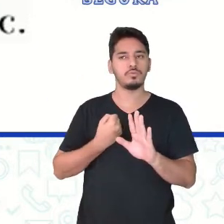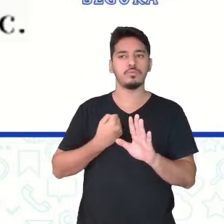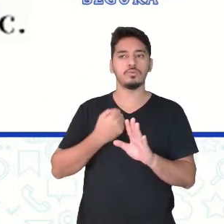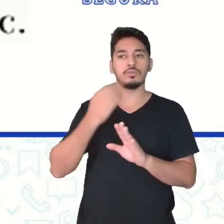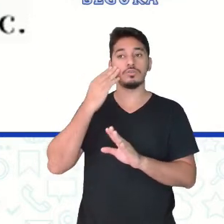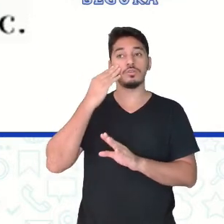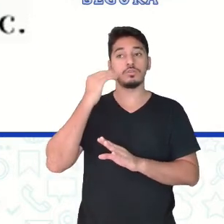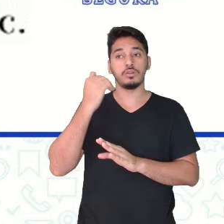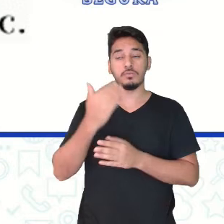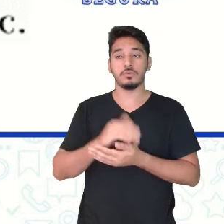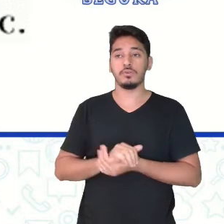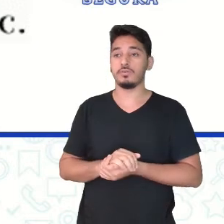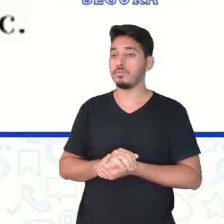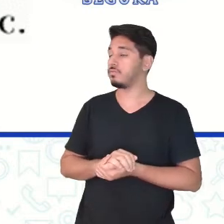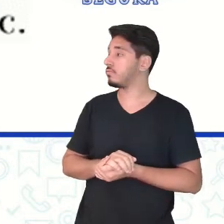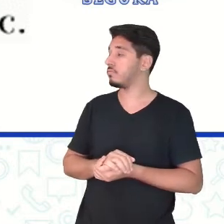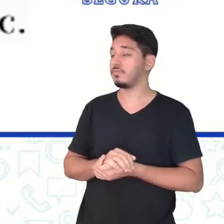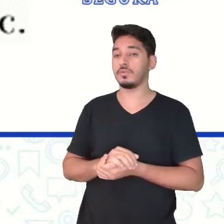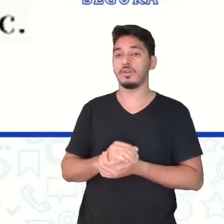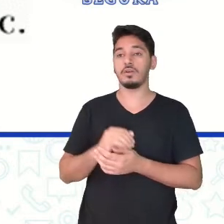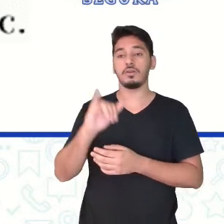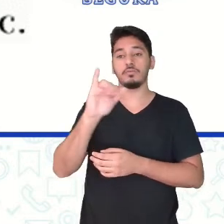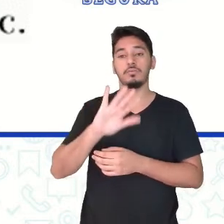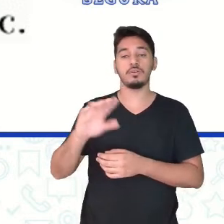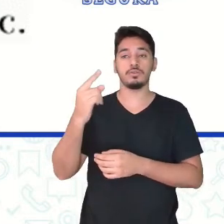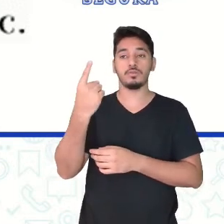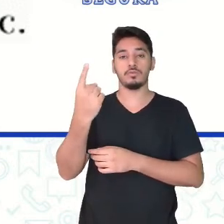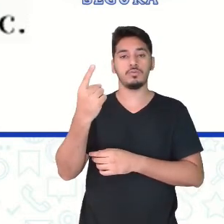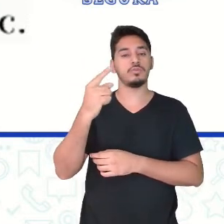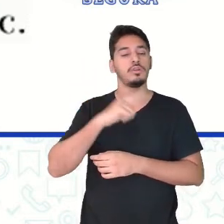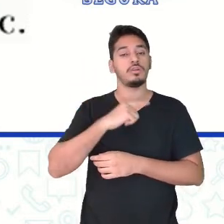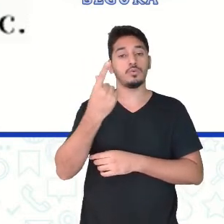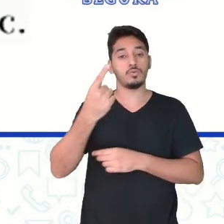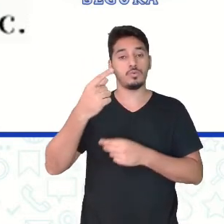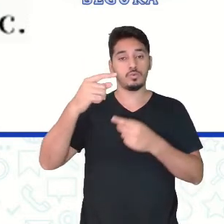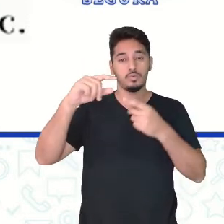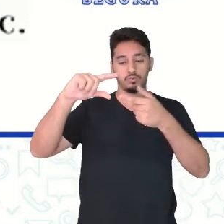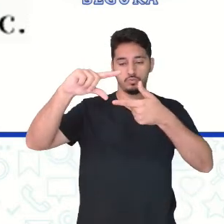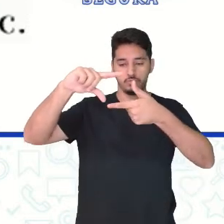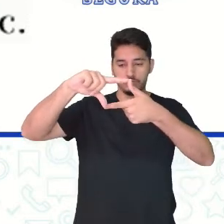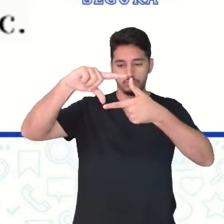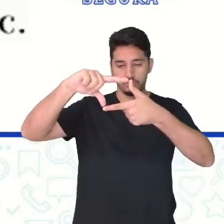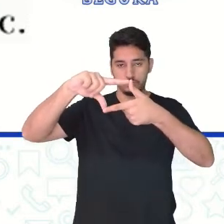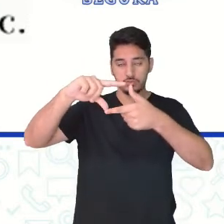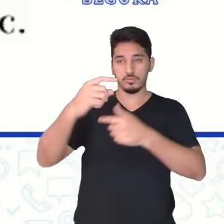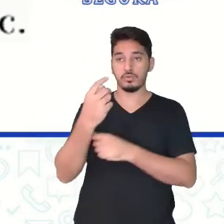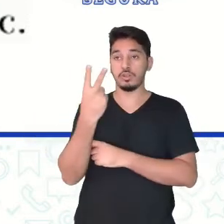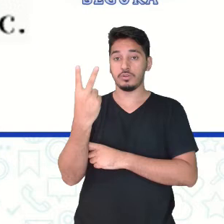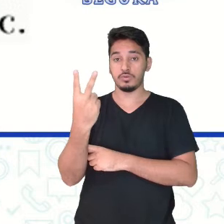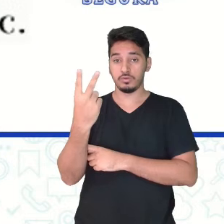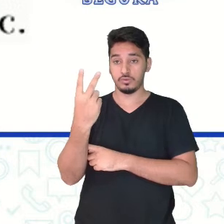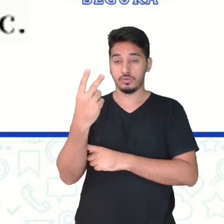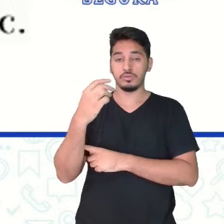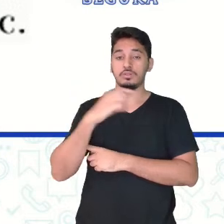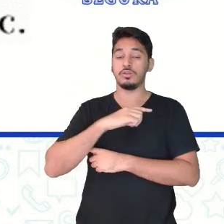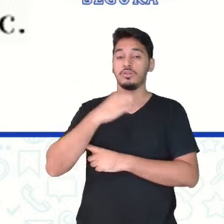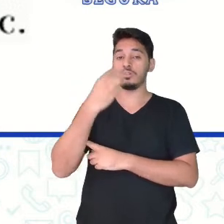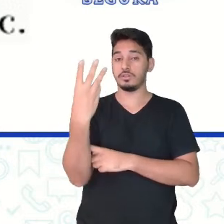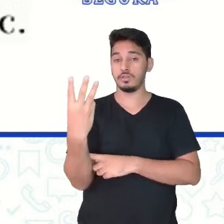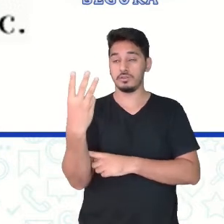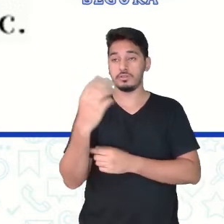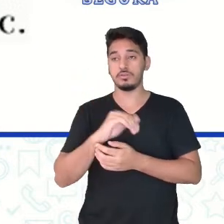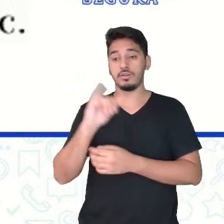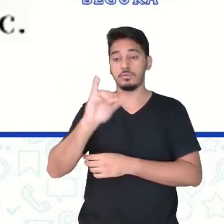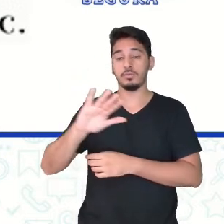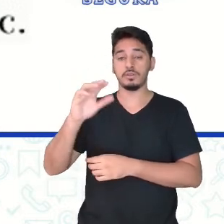gente desenvolver. E aí tem assim, a figura 1 tem um quadradinho, a figura 2 tem 3 quadradinhos,